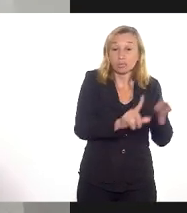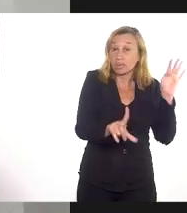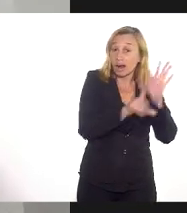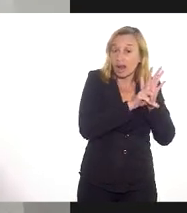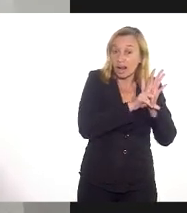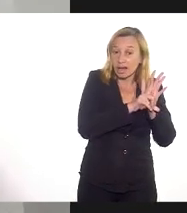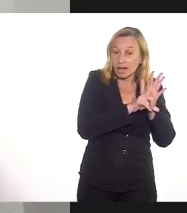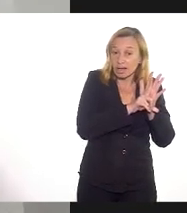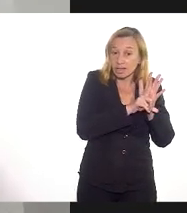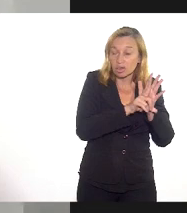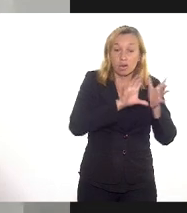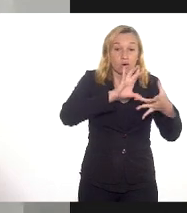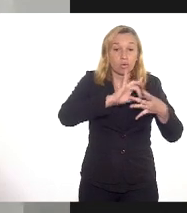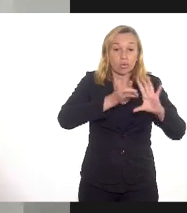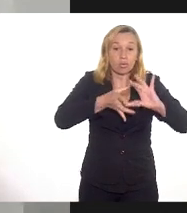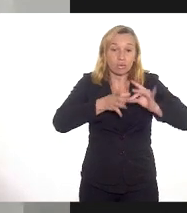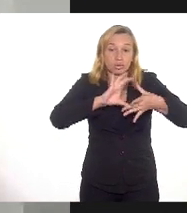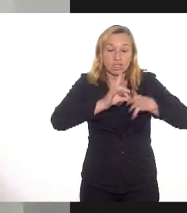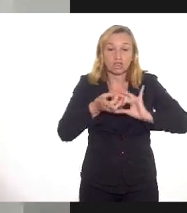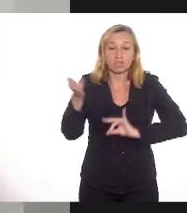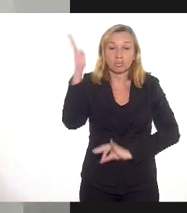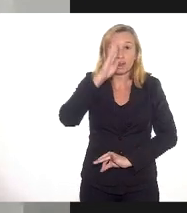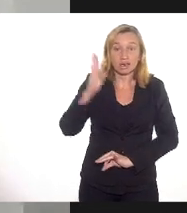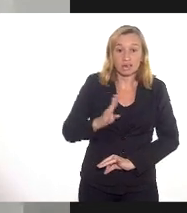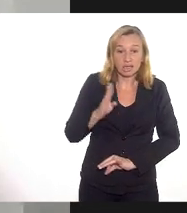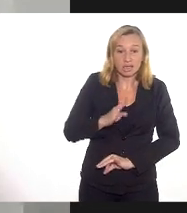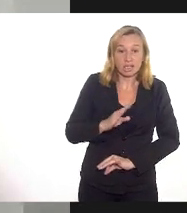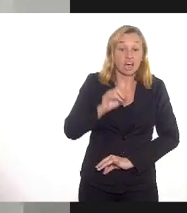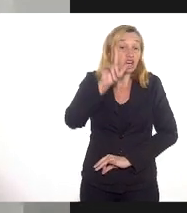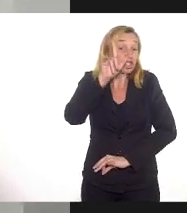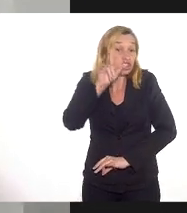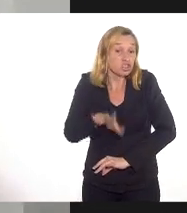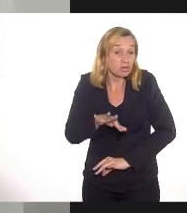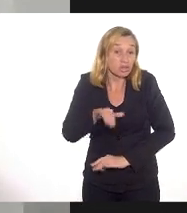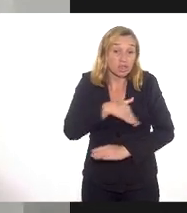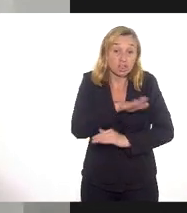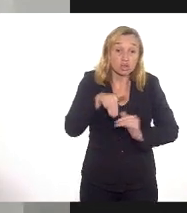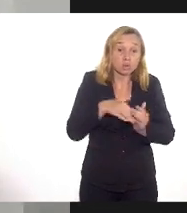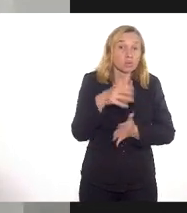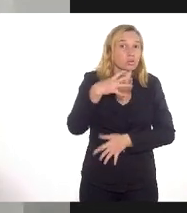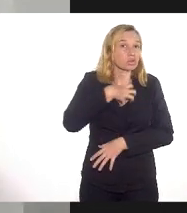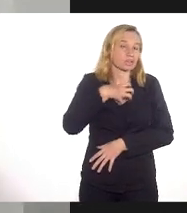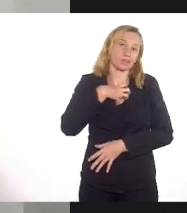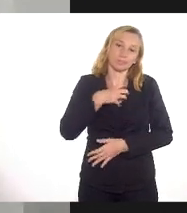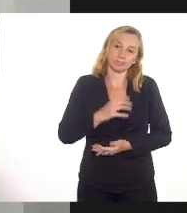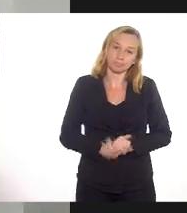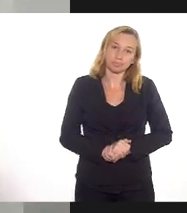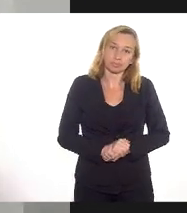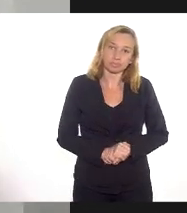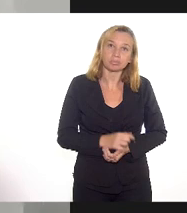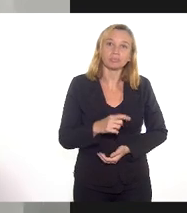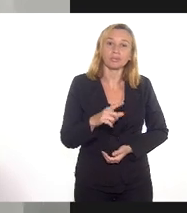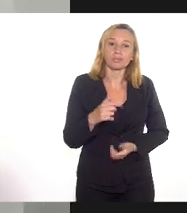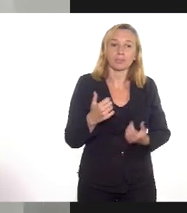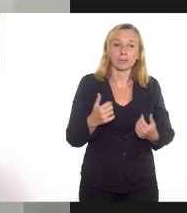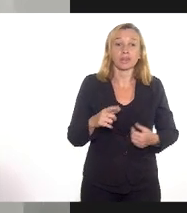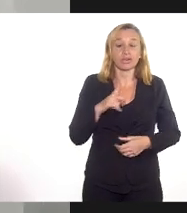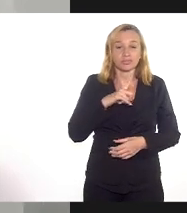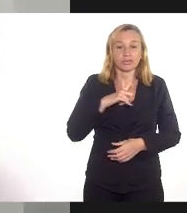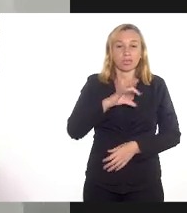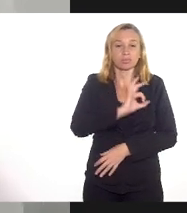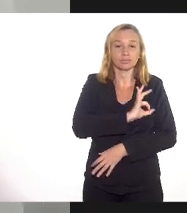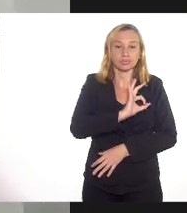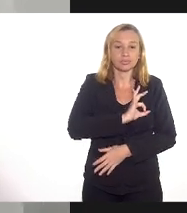O contexto brasileiro é absolutamente diferente em todos os sentidos. Nós temos policiais que